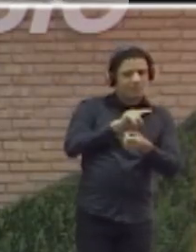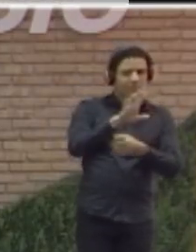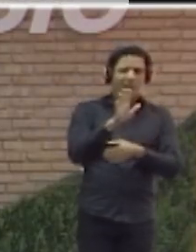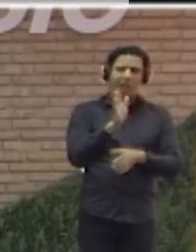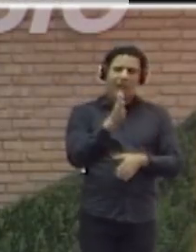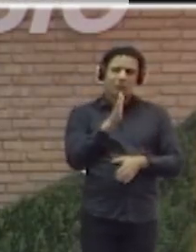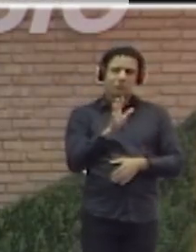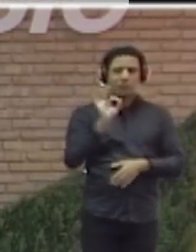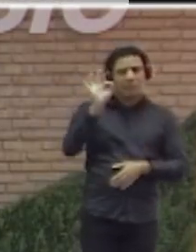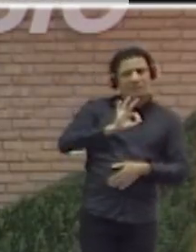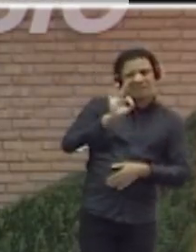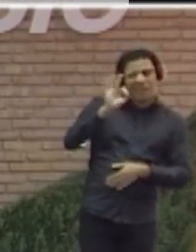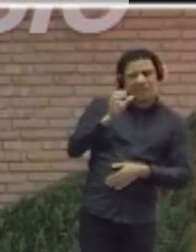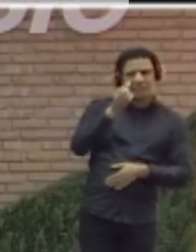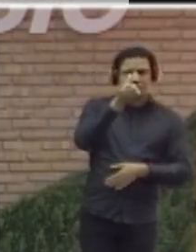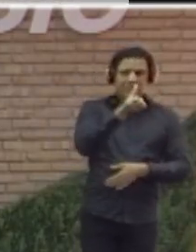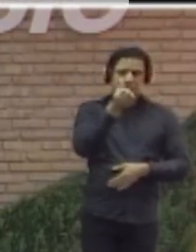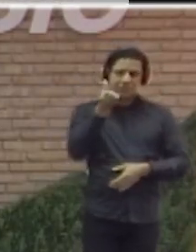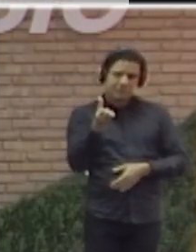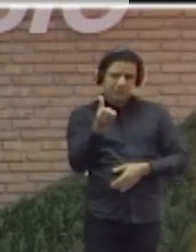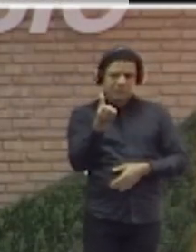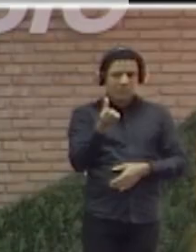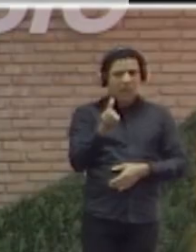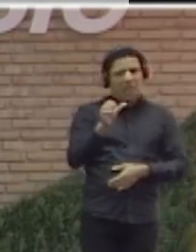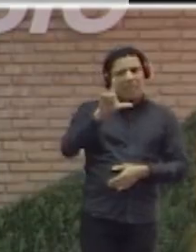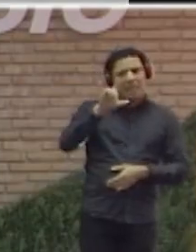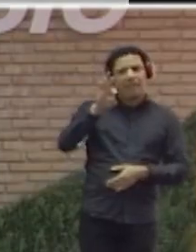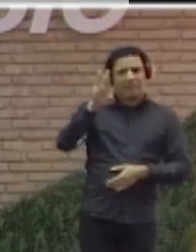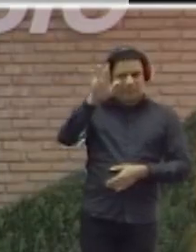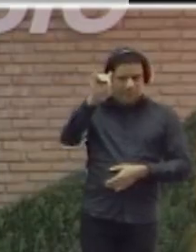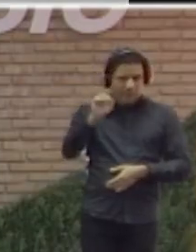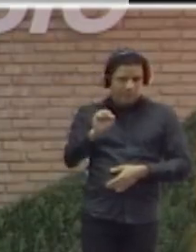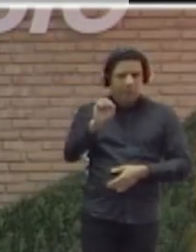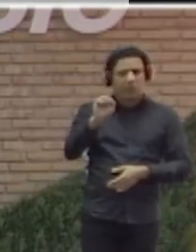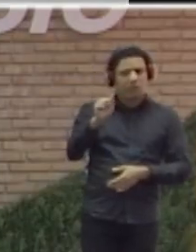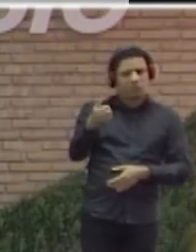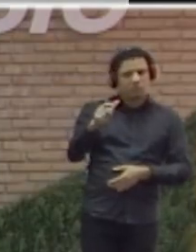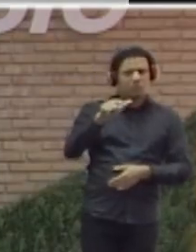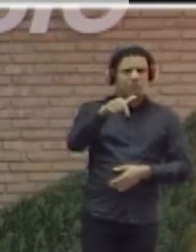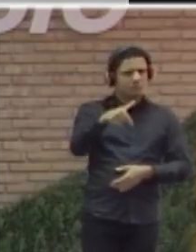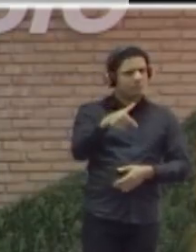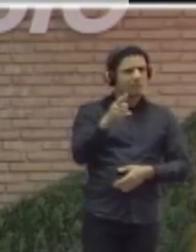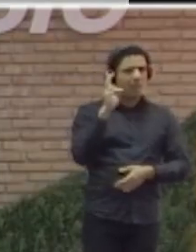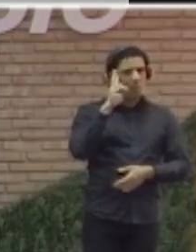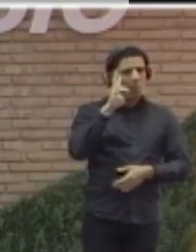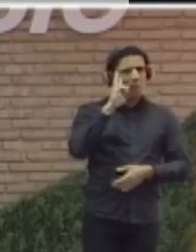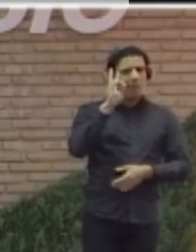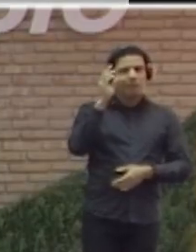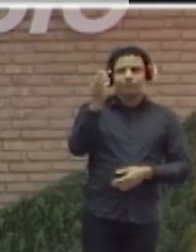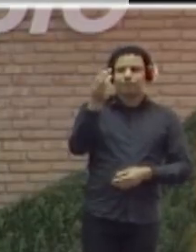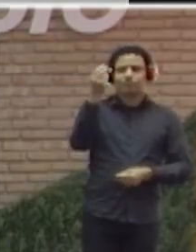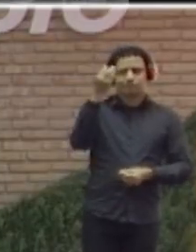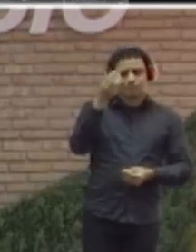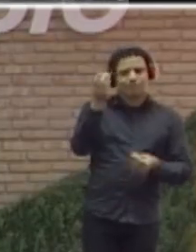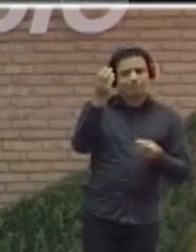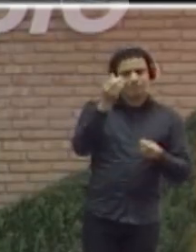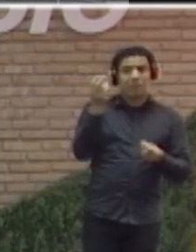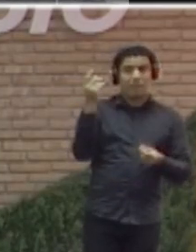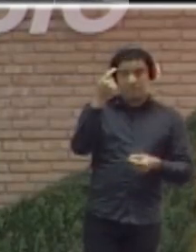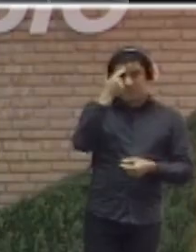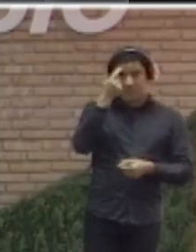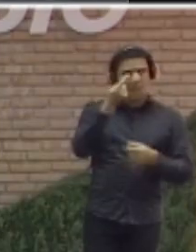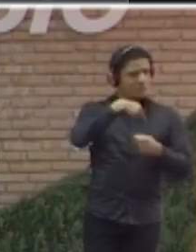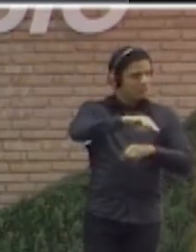de 67 libras. Eu me lembro o dia depois do içamento, né? Pensando que a gente tinha feito algo